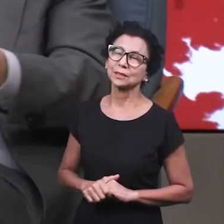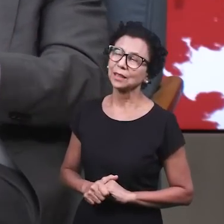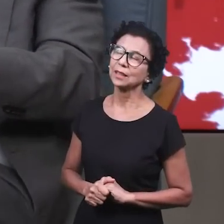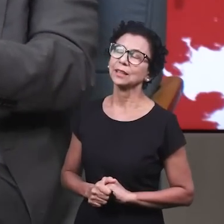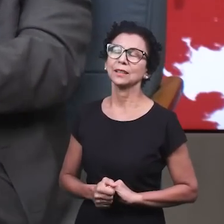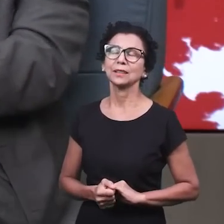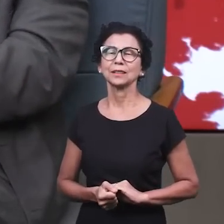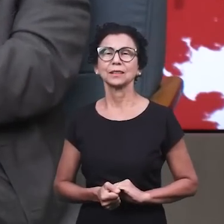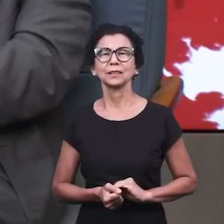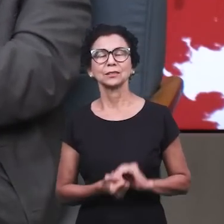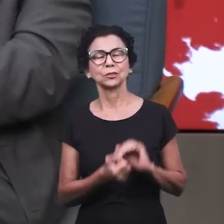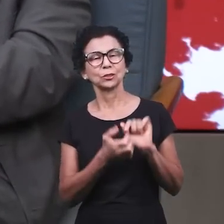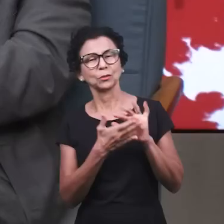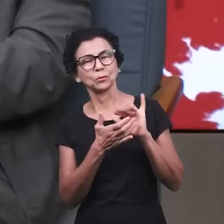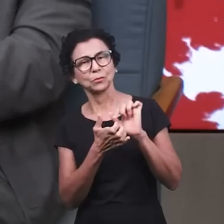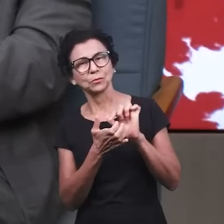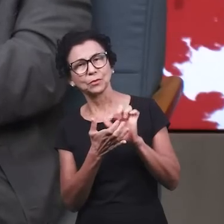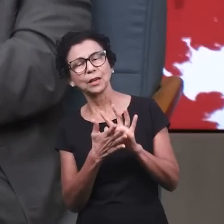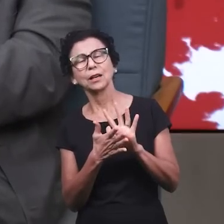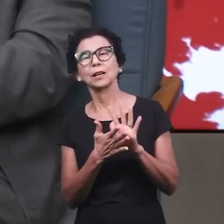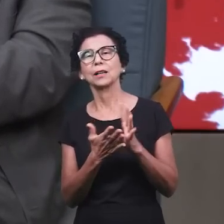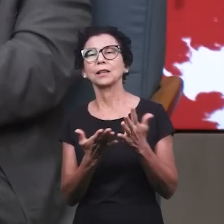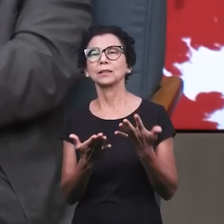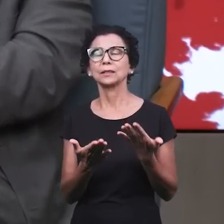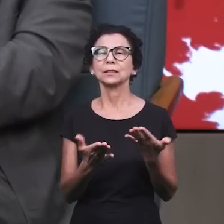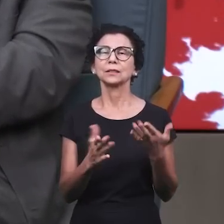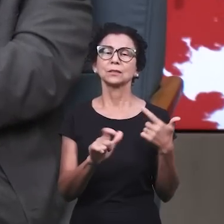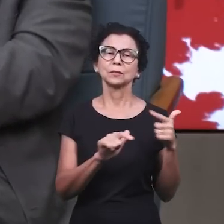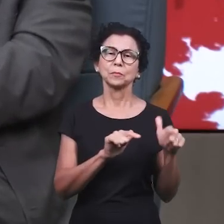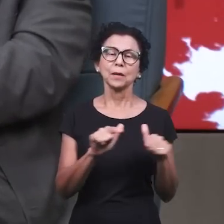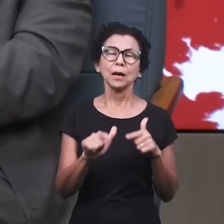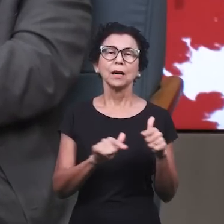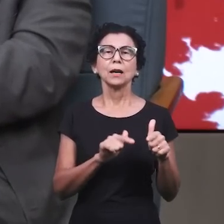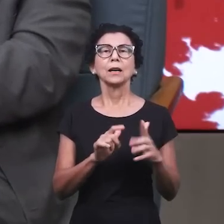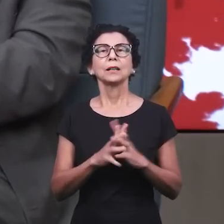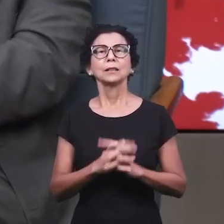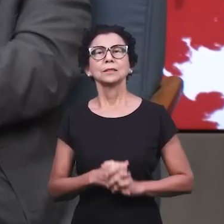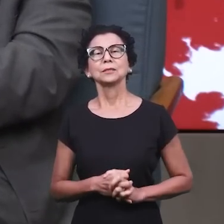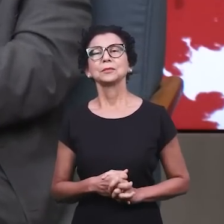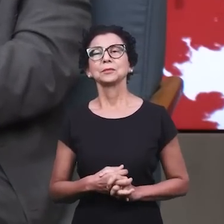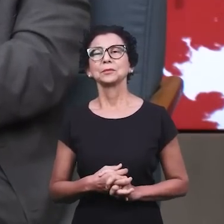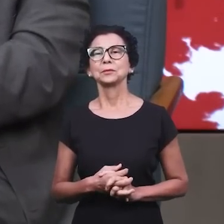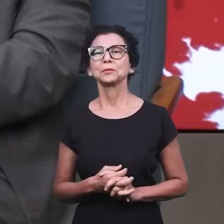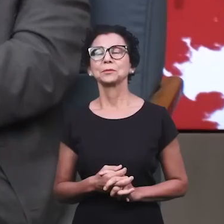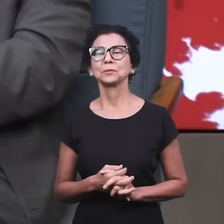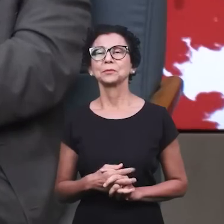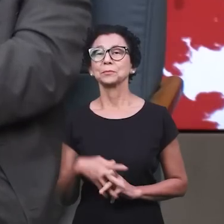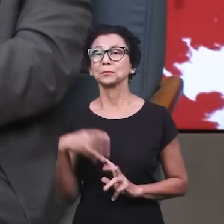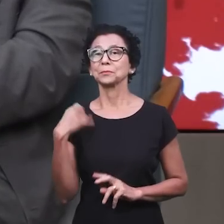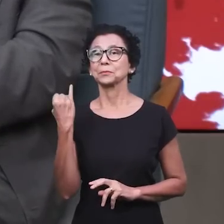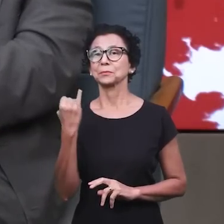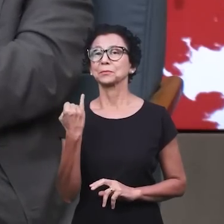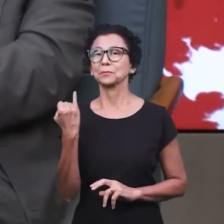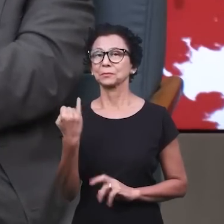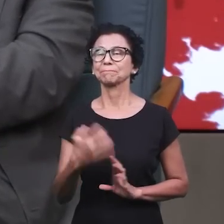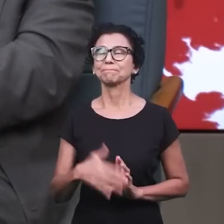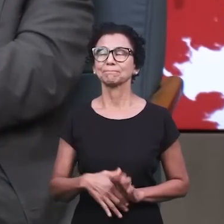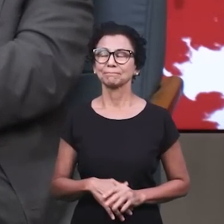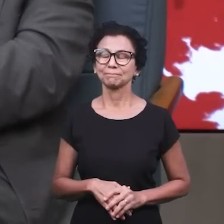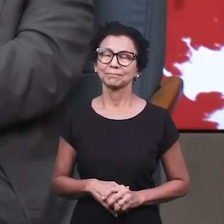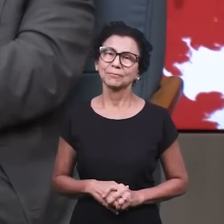diária, no seu dia a dia, no seu trabalho. É muito importante, porque